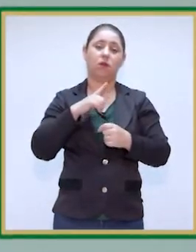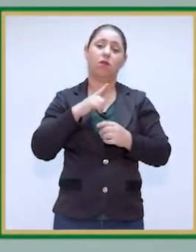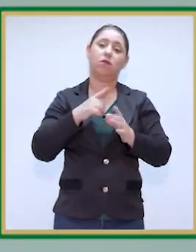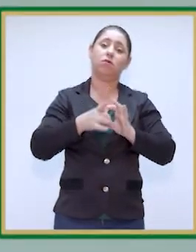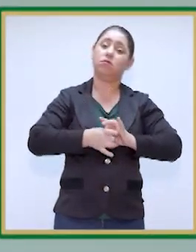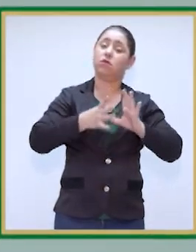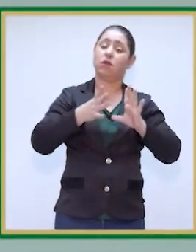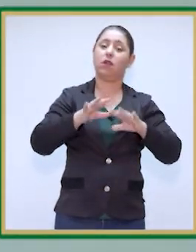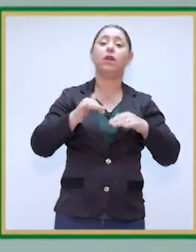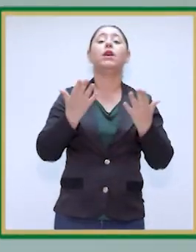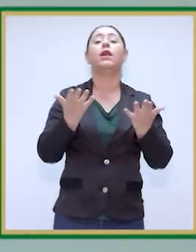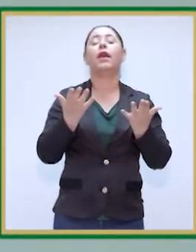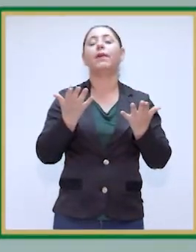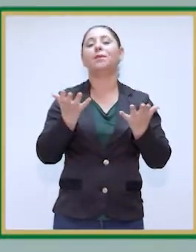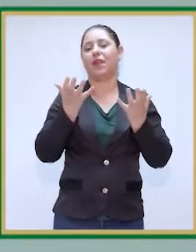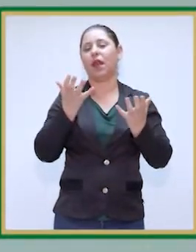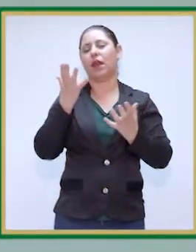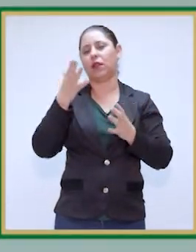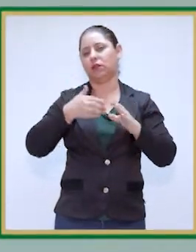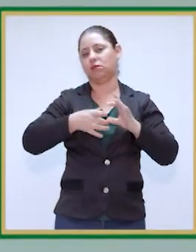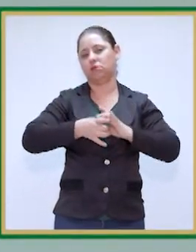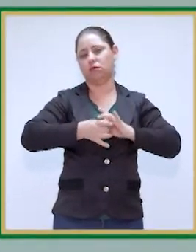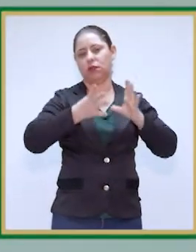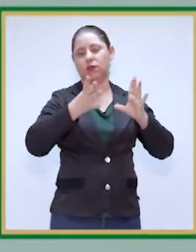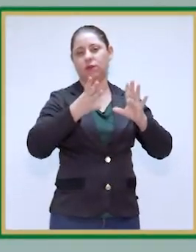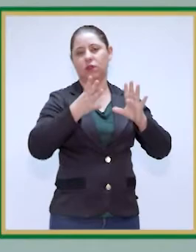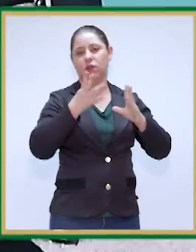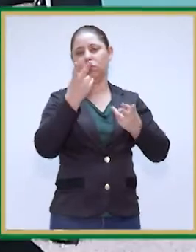sair. Quem que a gente quer que saia do presídio?